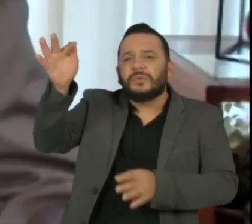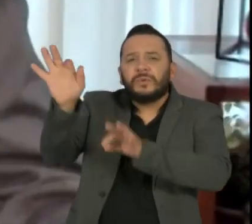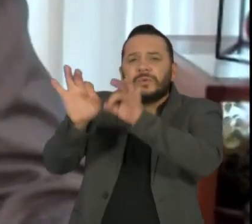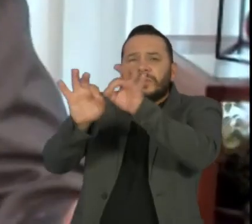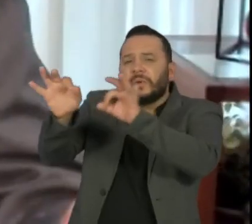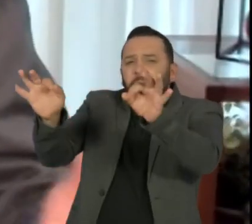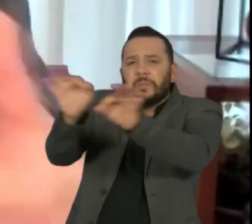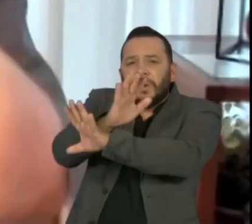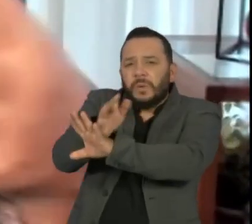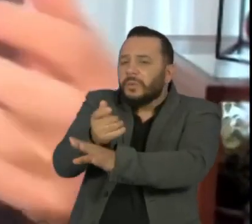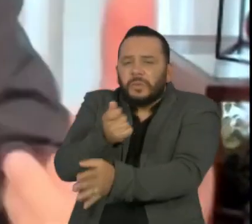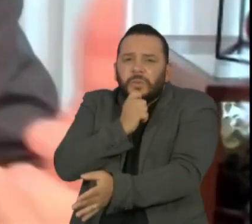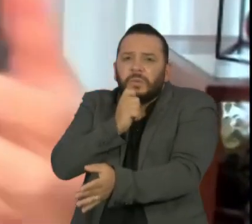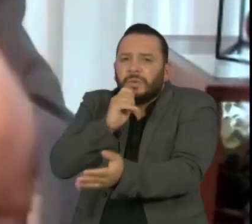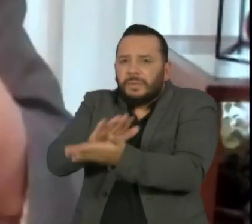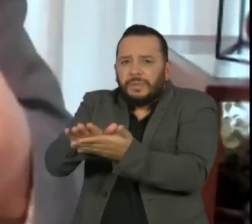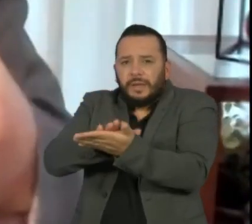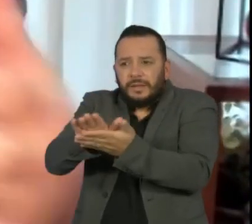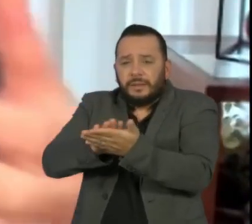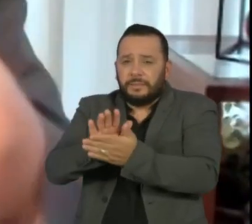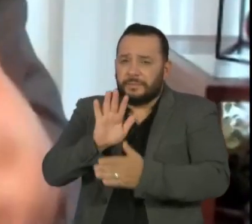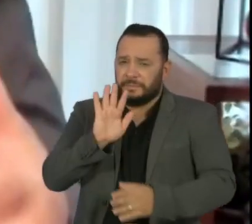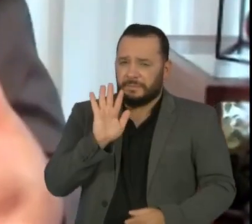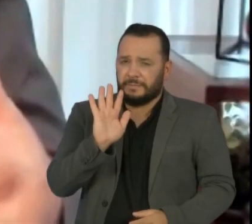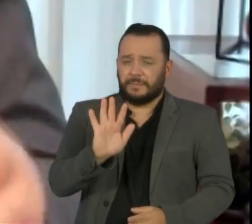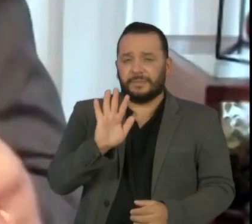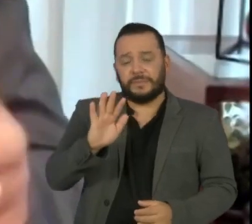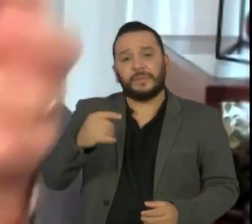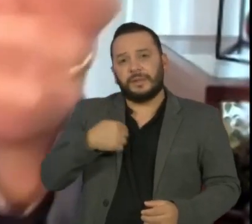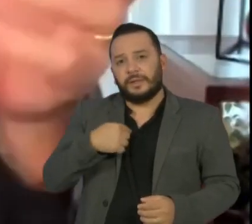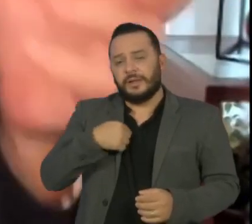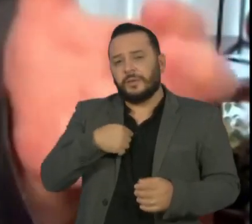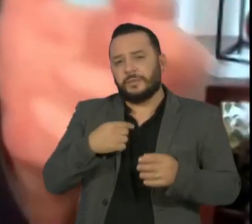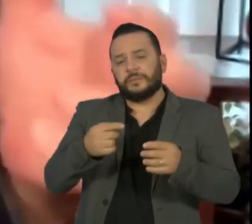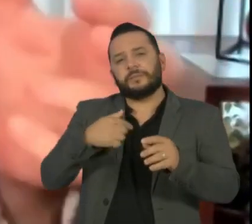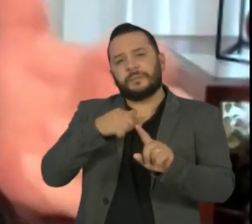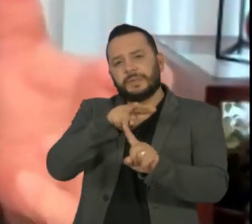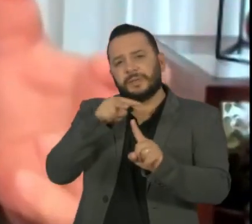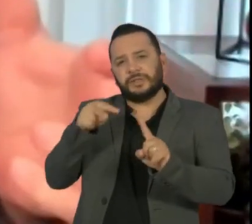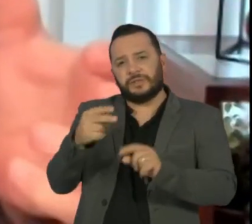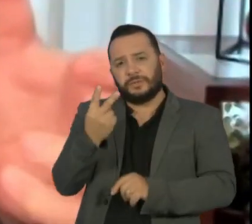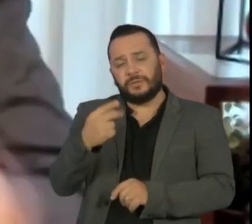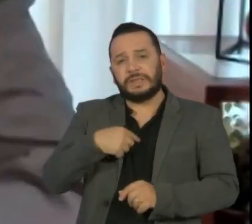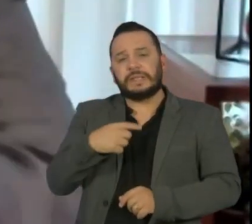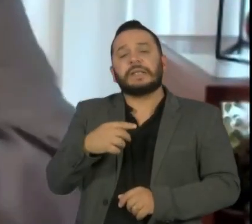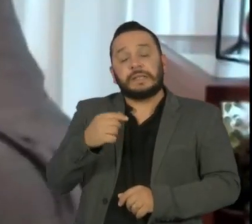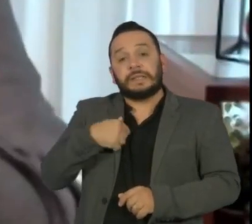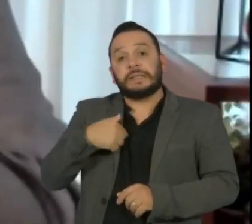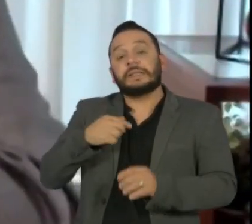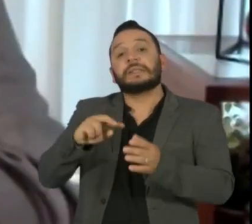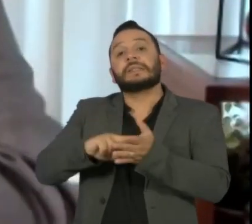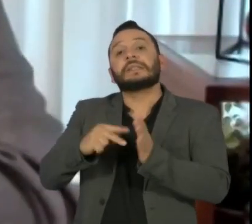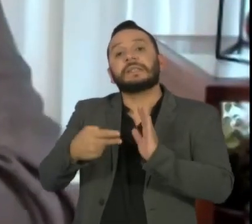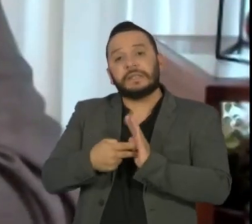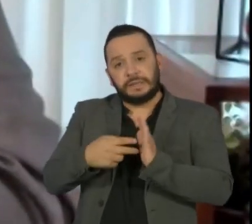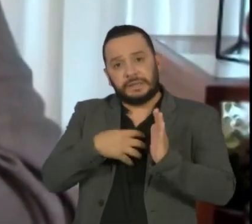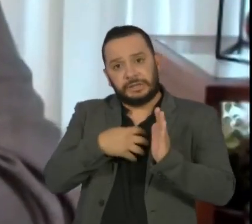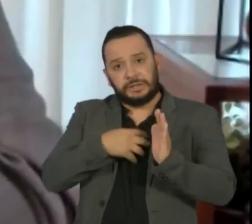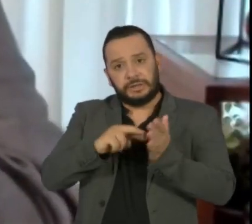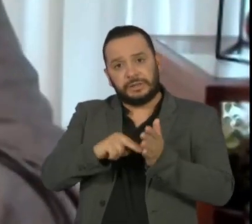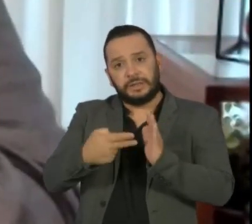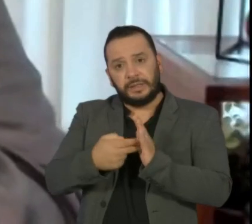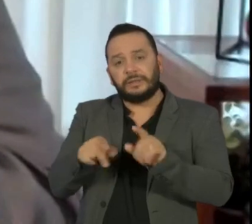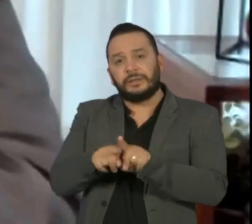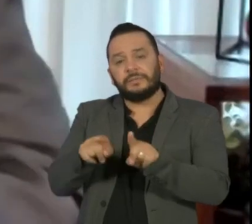da própria vida. E olhando sentido em duas acepções: sentido como significado e sentido como